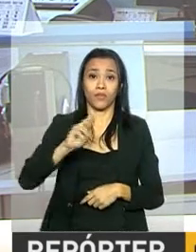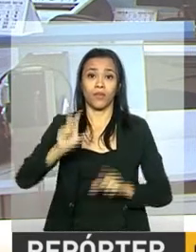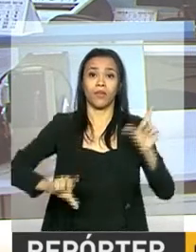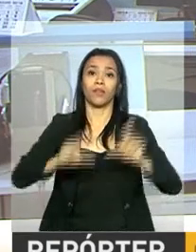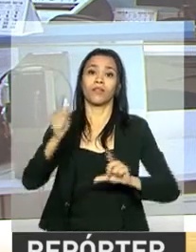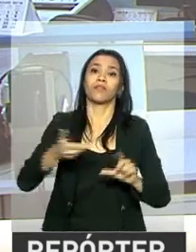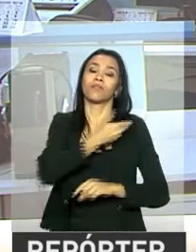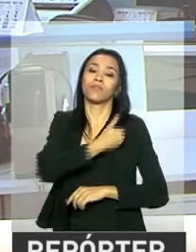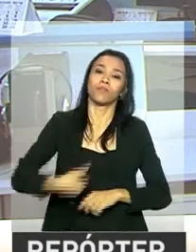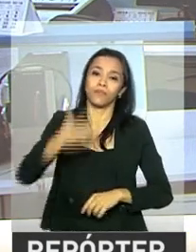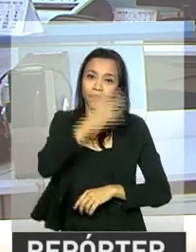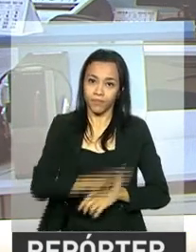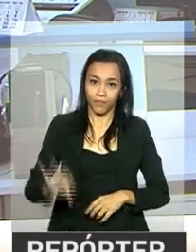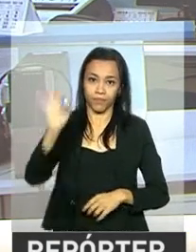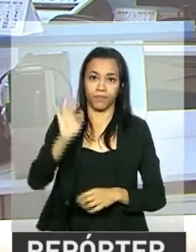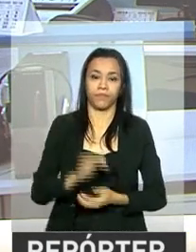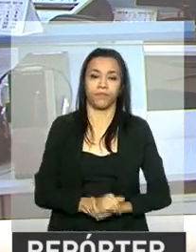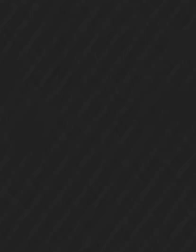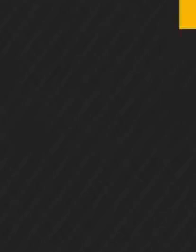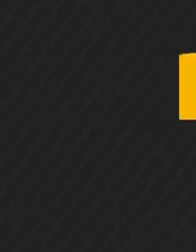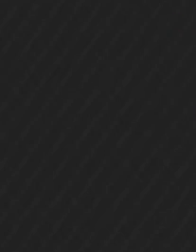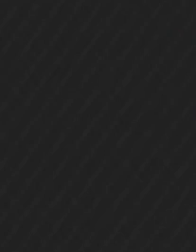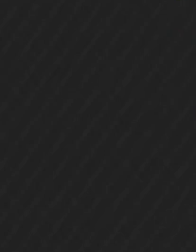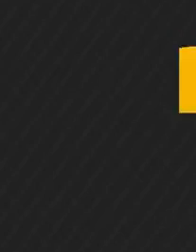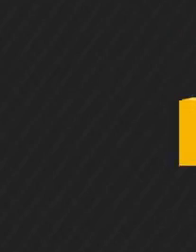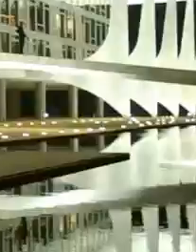querendo br a tv do governo federal